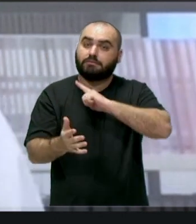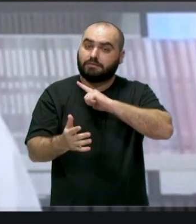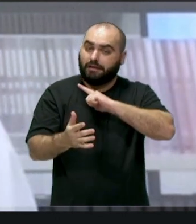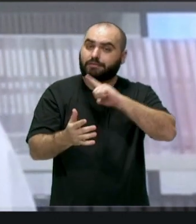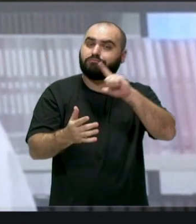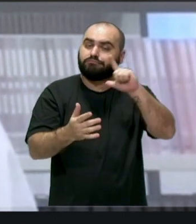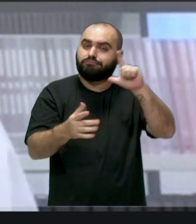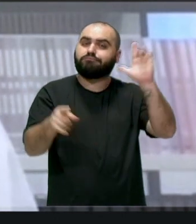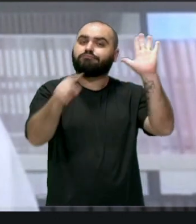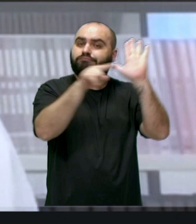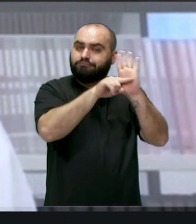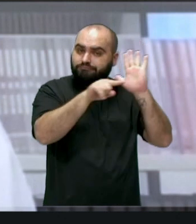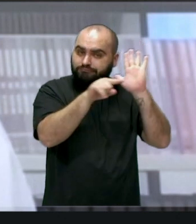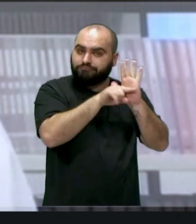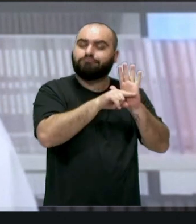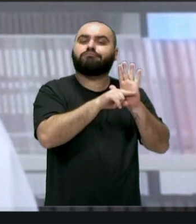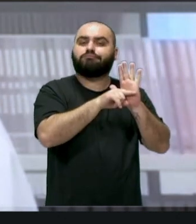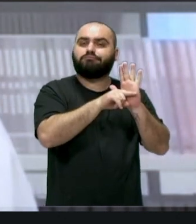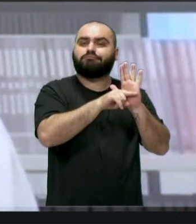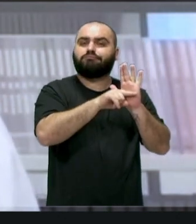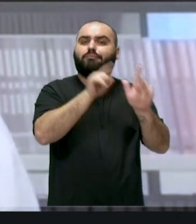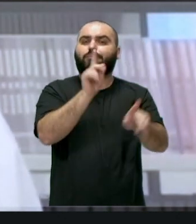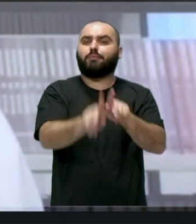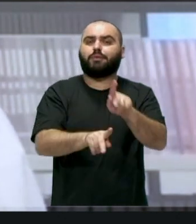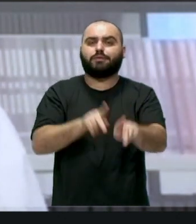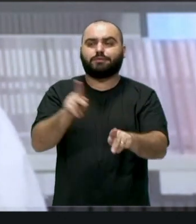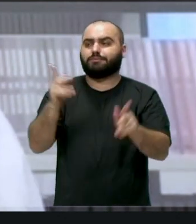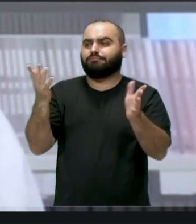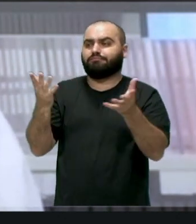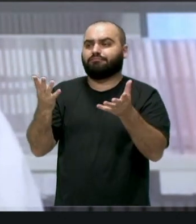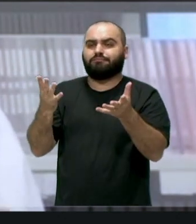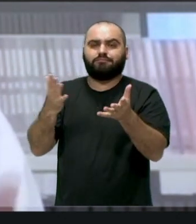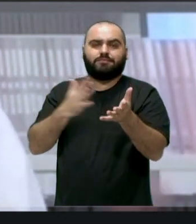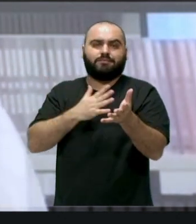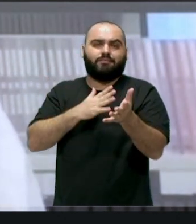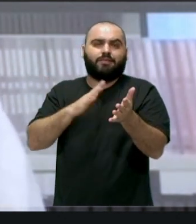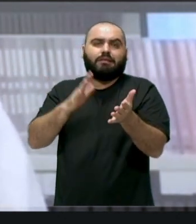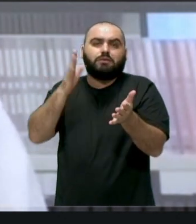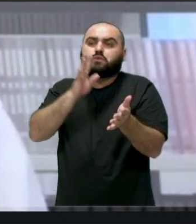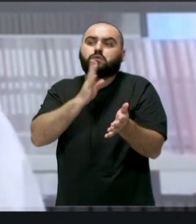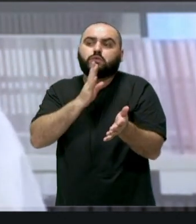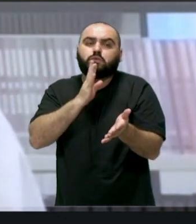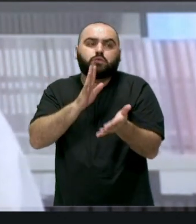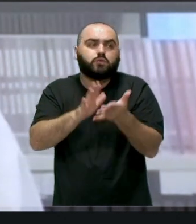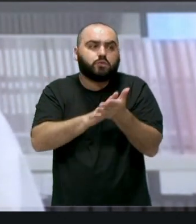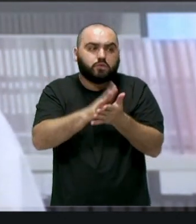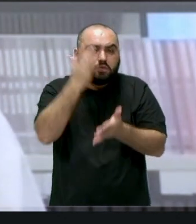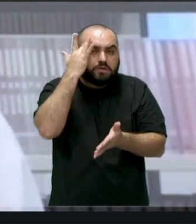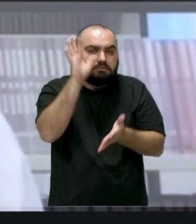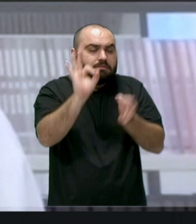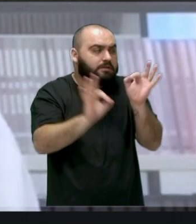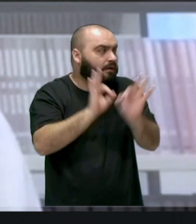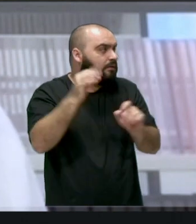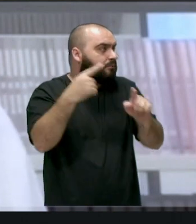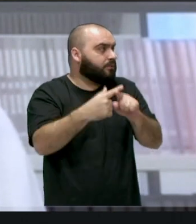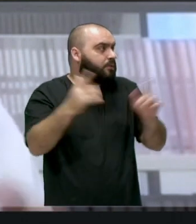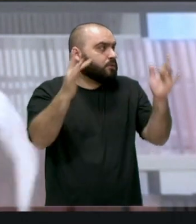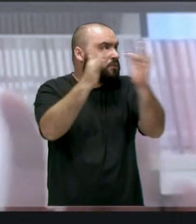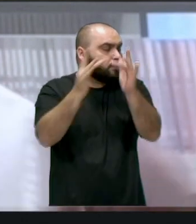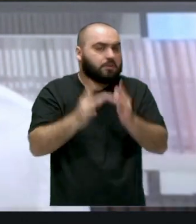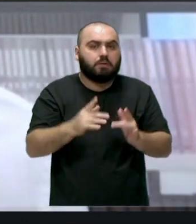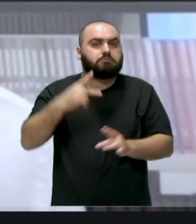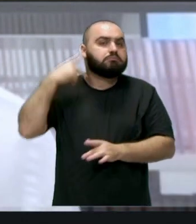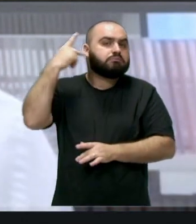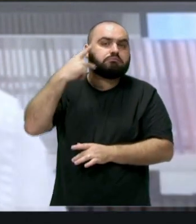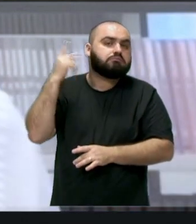negativa de grande parte da população leiga, né? Justamente por não se envolver em relação à política, e isso acaba